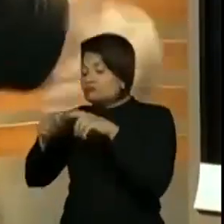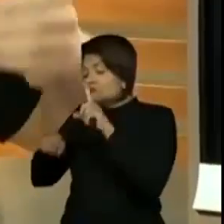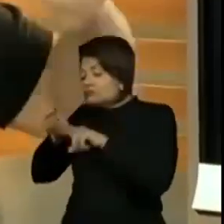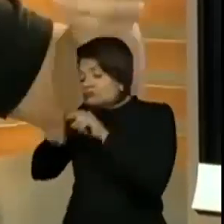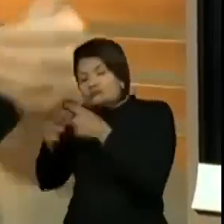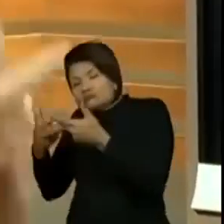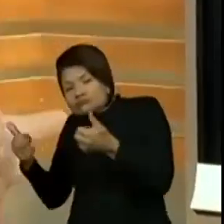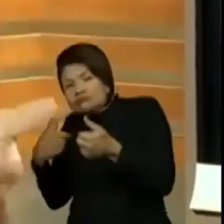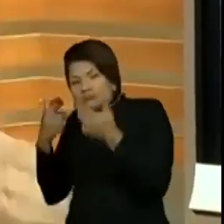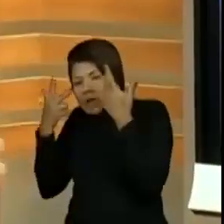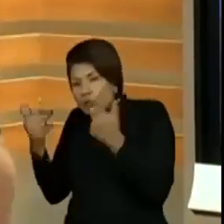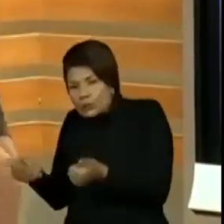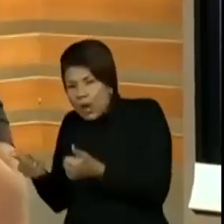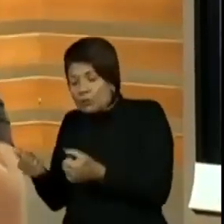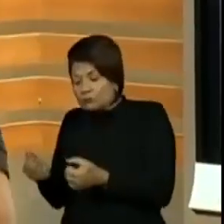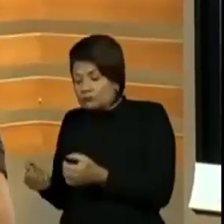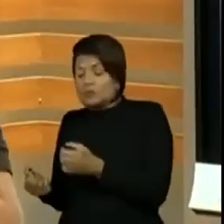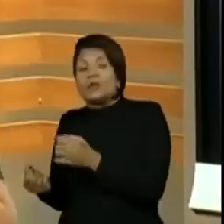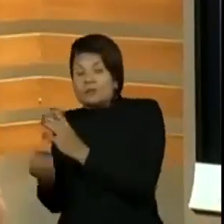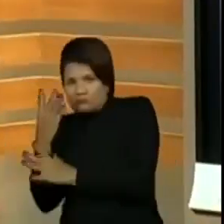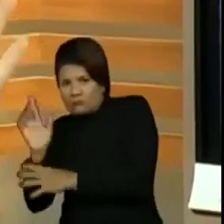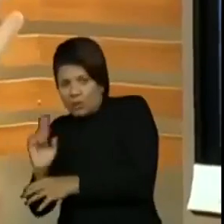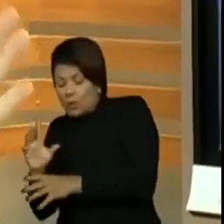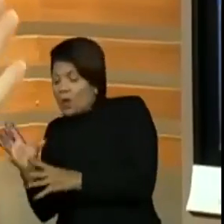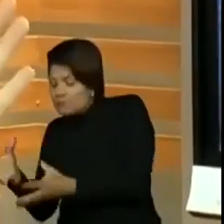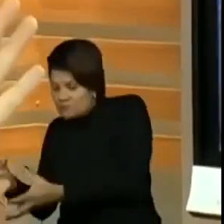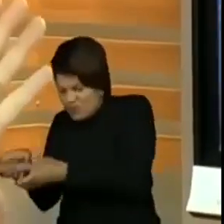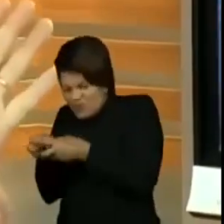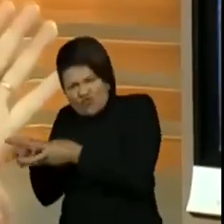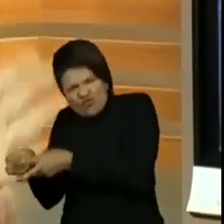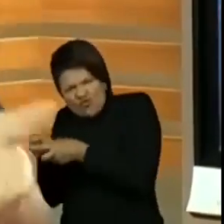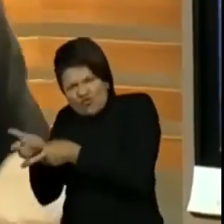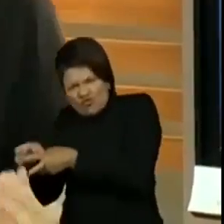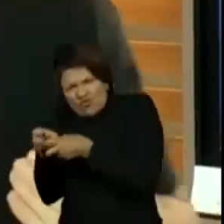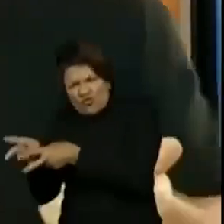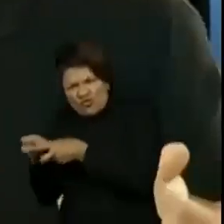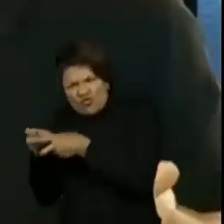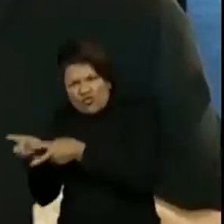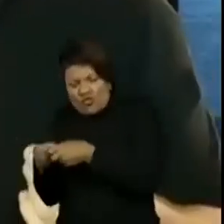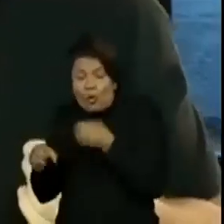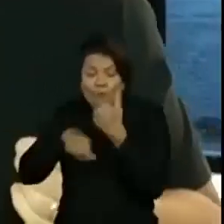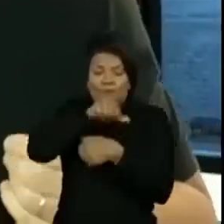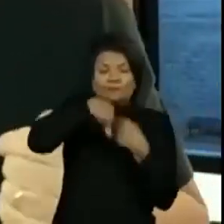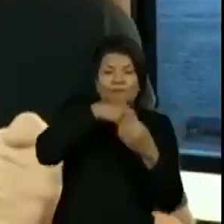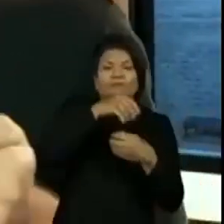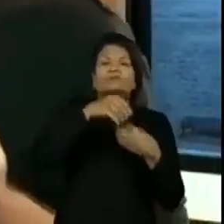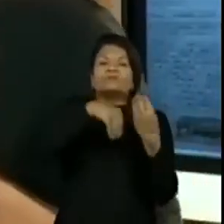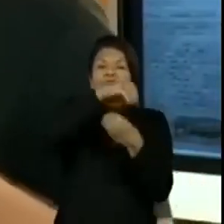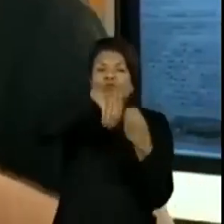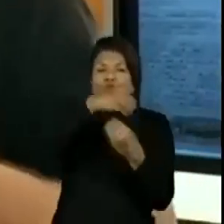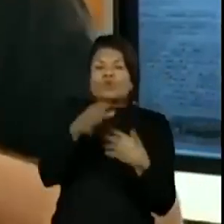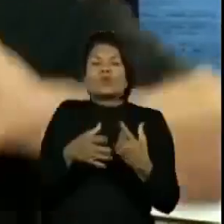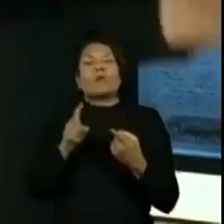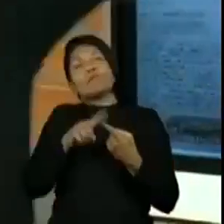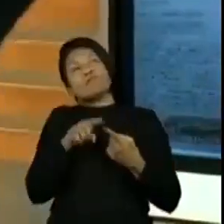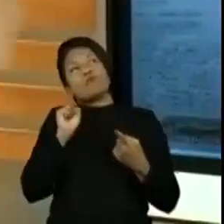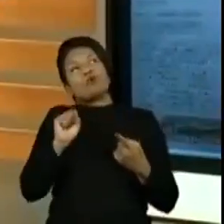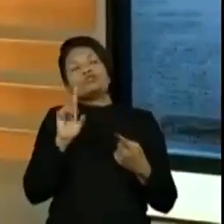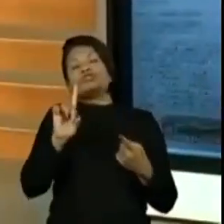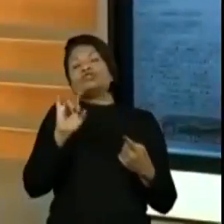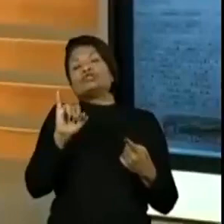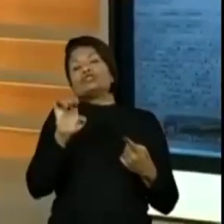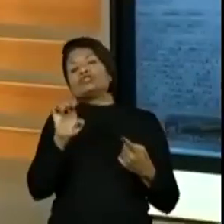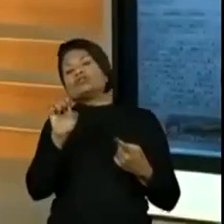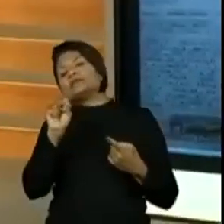e transforma o petróleo em gasolina. Lembrando que o petróleo, amores, pode virar vários produtos. Pode virar o diesel,